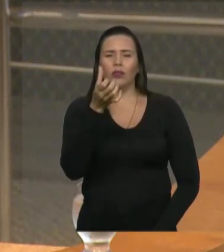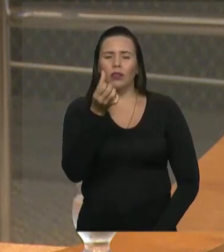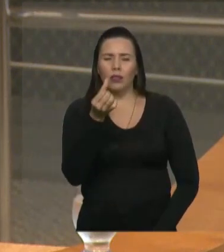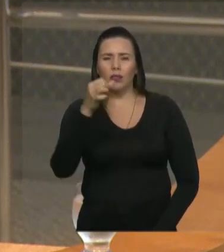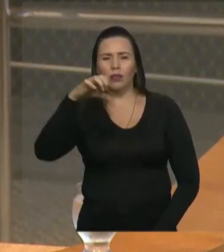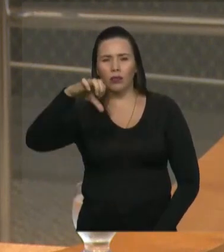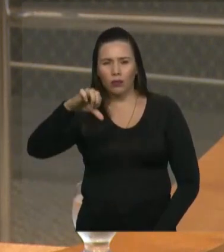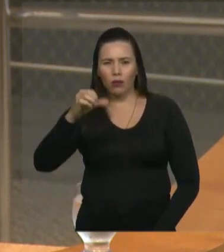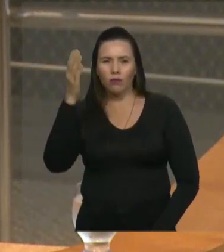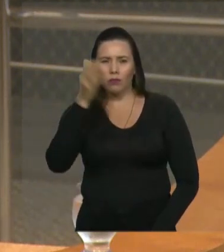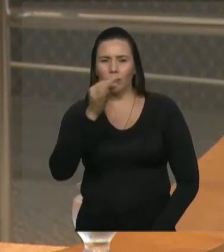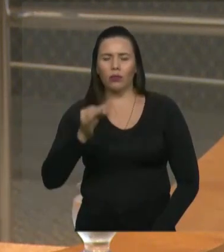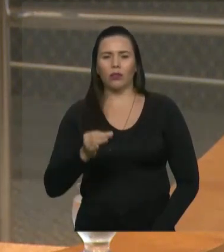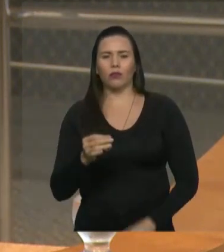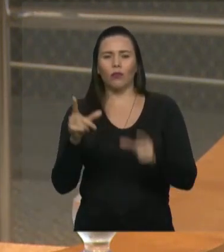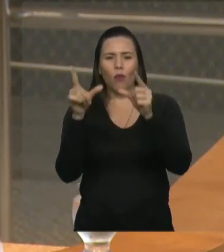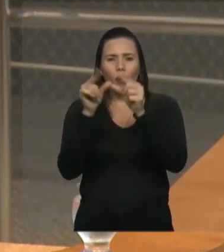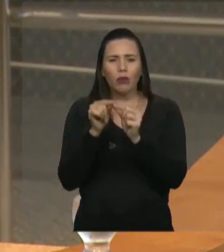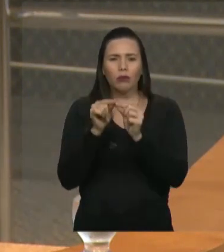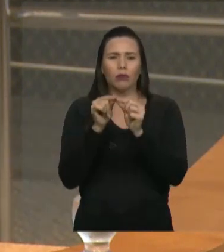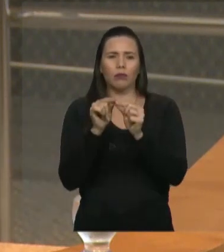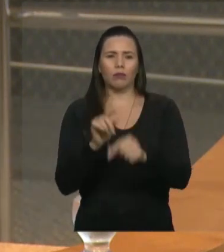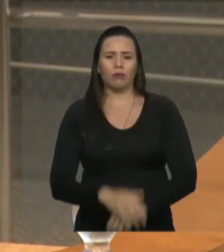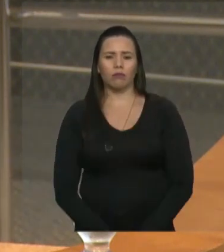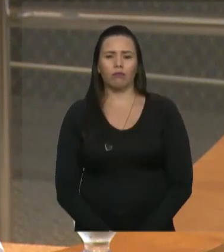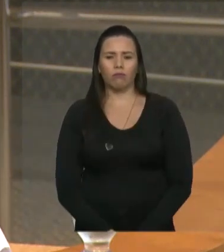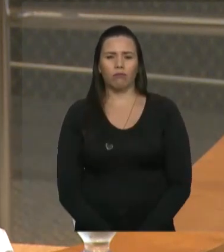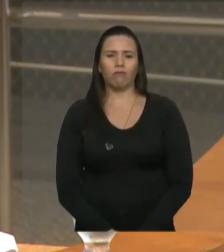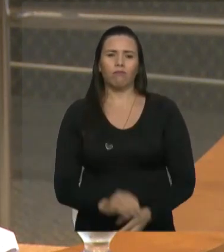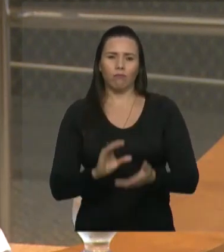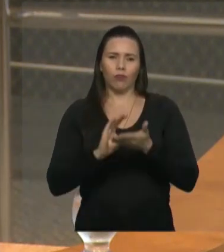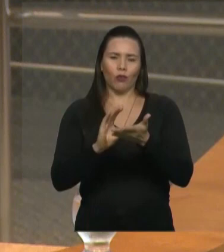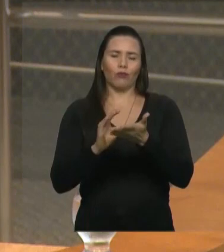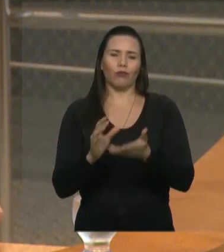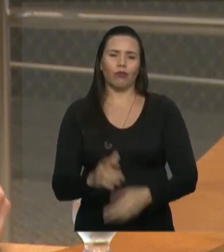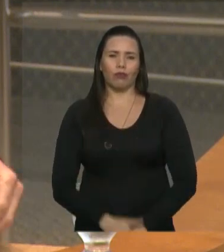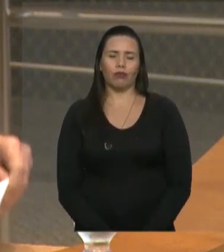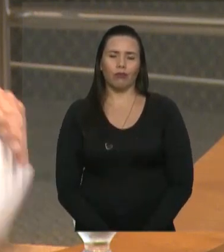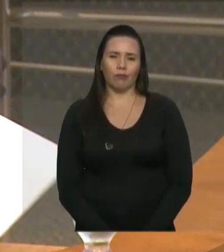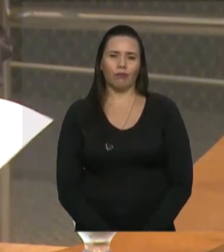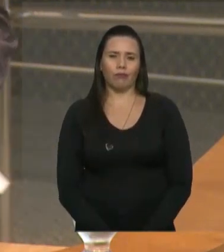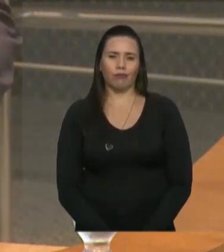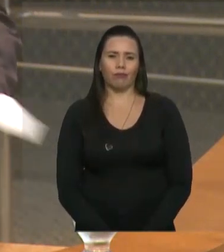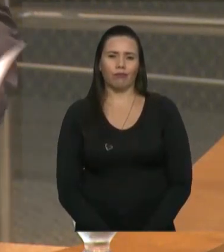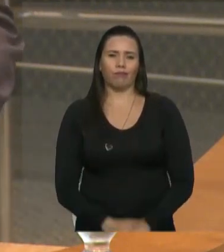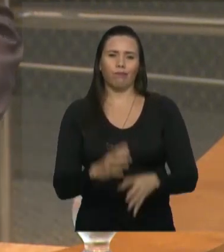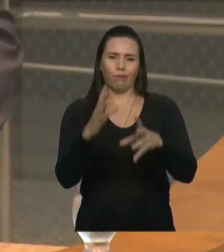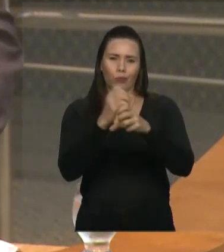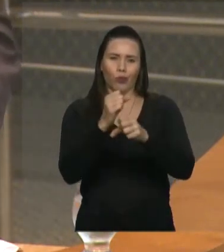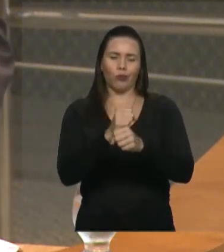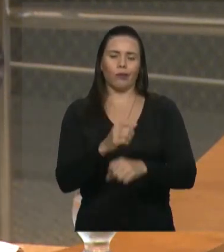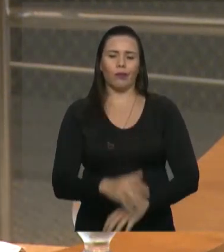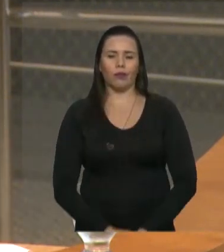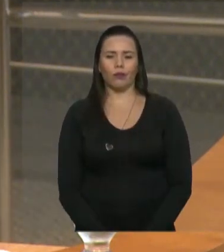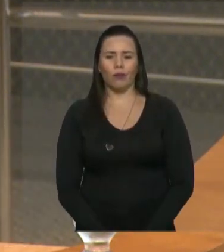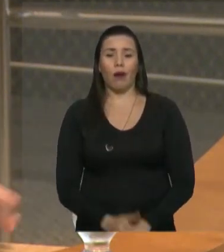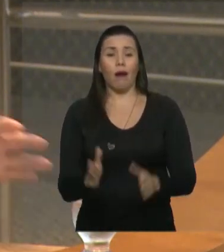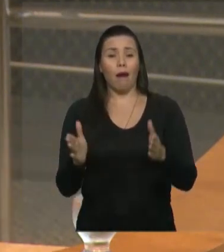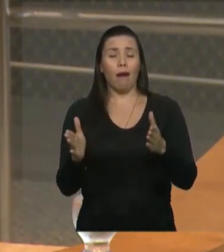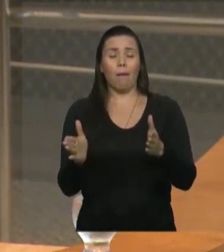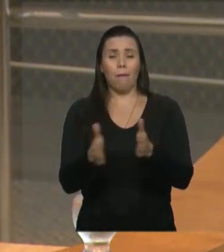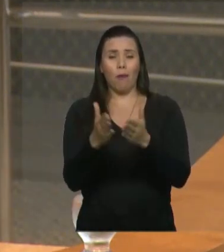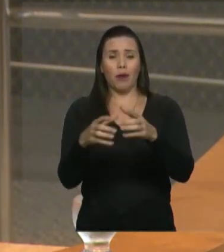6,69% na verdade. Está aqui os investimentos que vocês observaram. Pobreza aumentando,